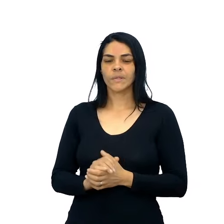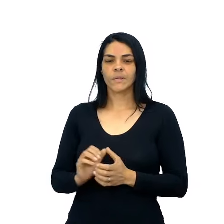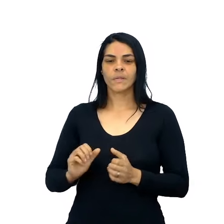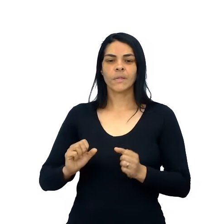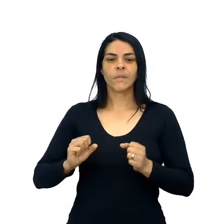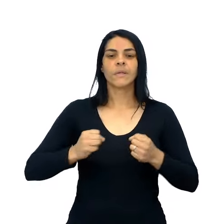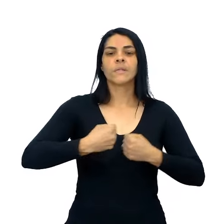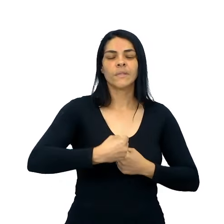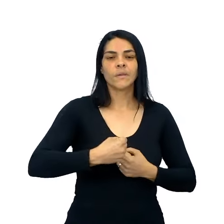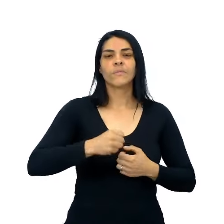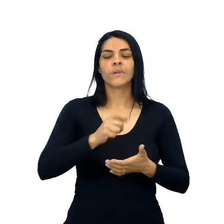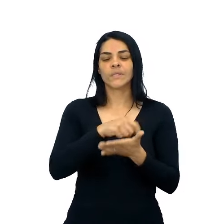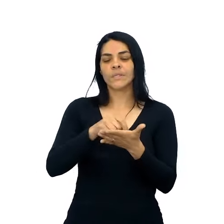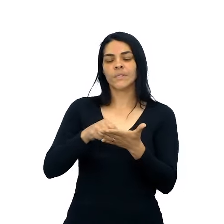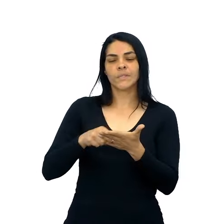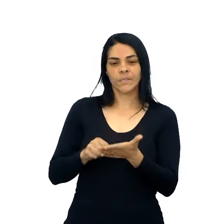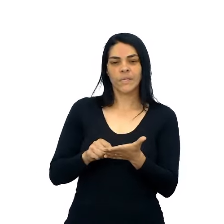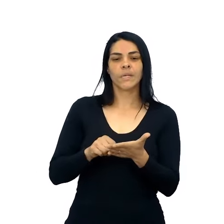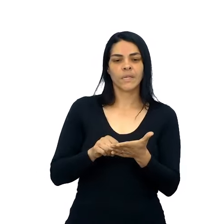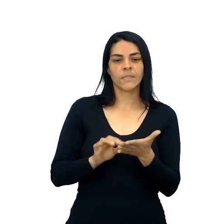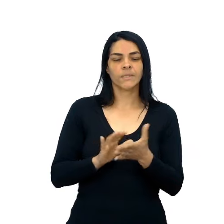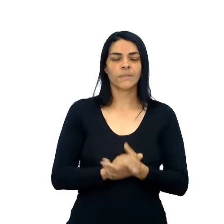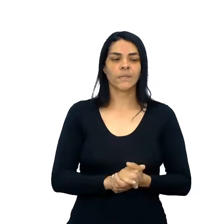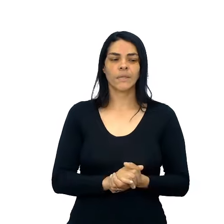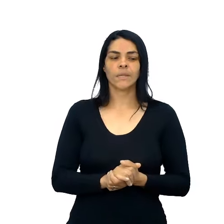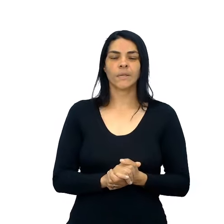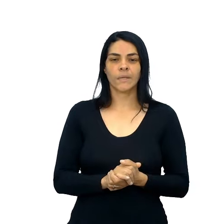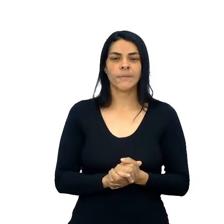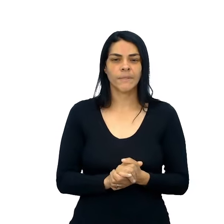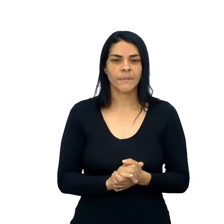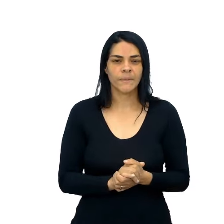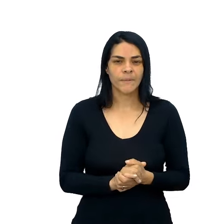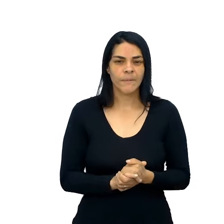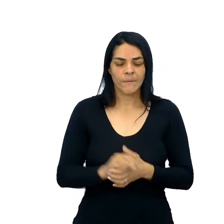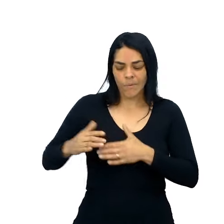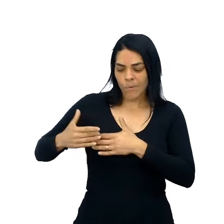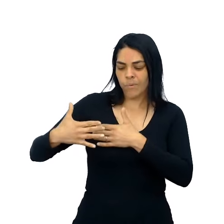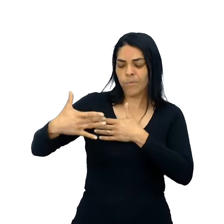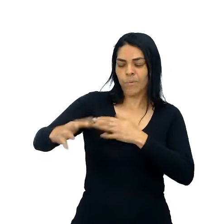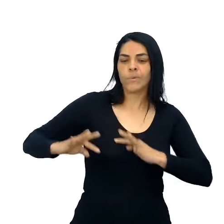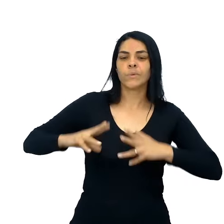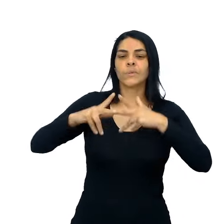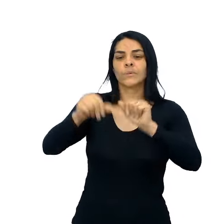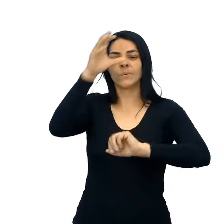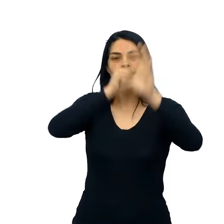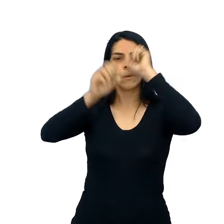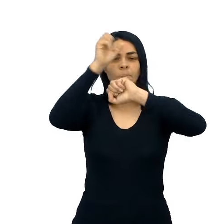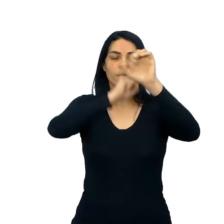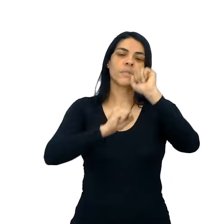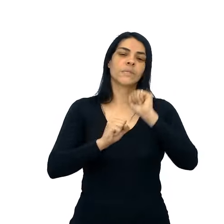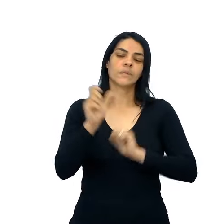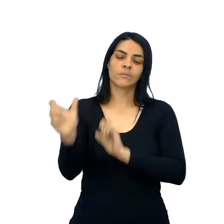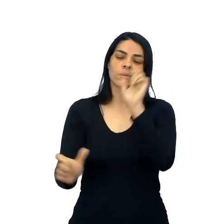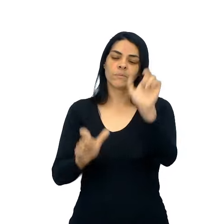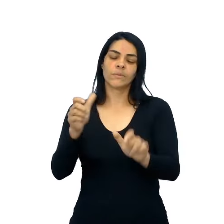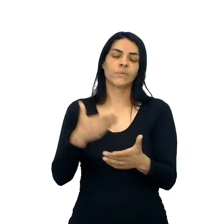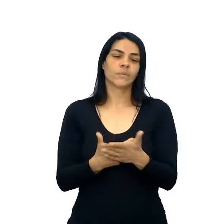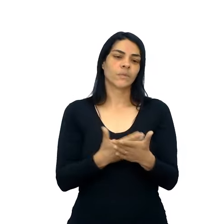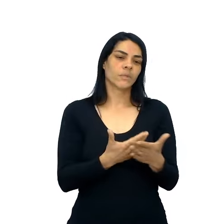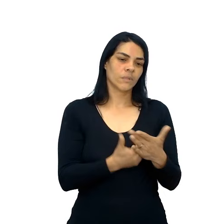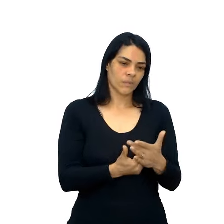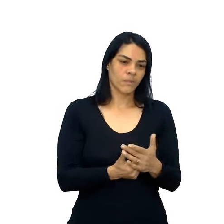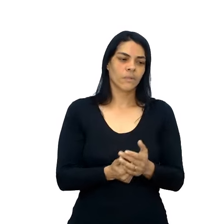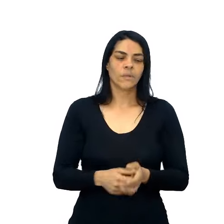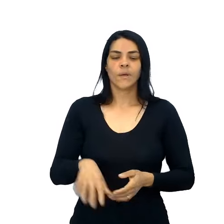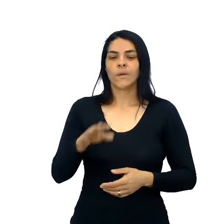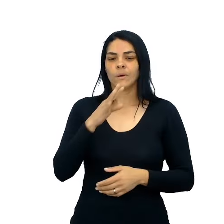ele defende que a escrita é uma atividade complexa, que perdura ao longo de toda a aprendizagem dos estudantes. Por isso, conhecer as